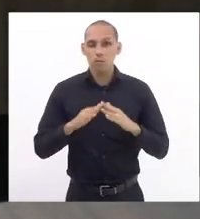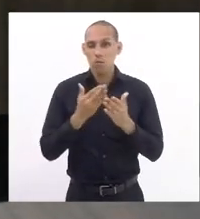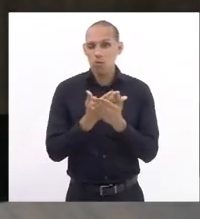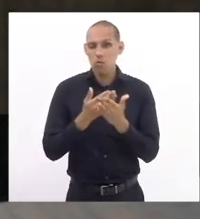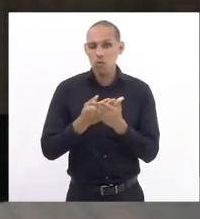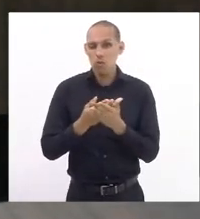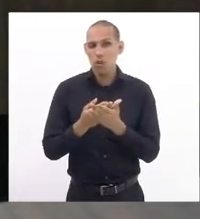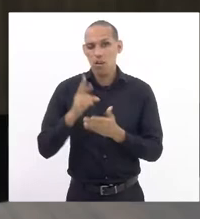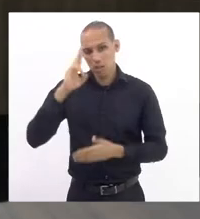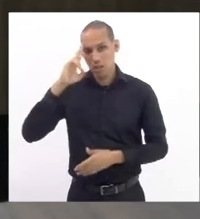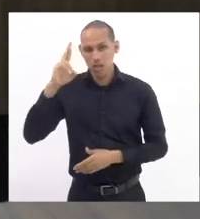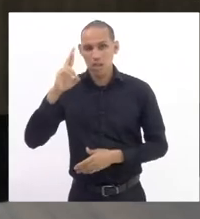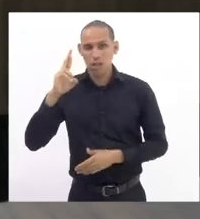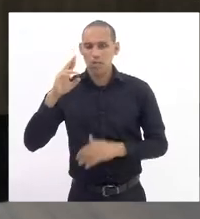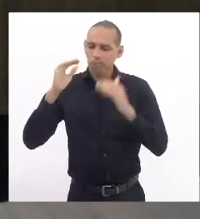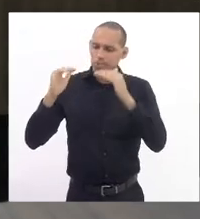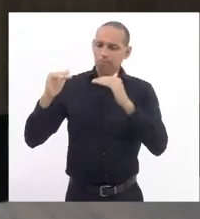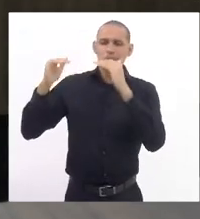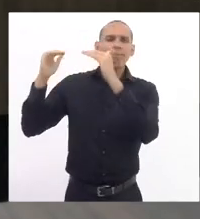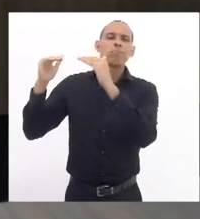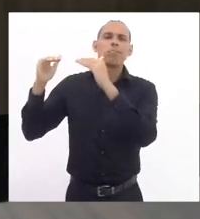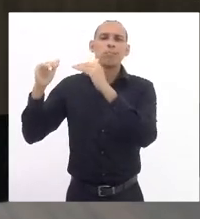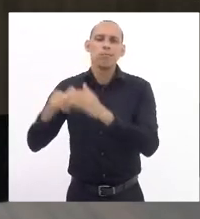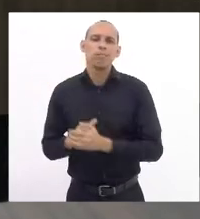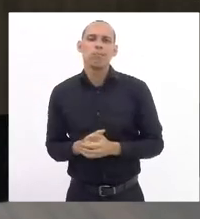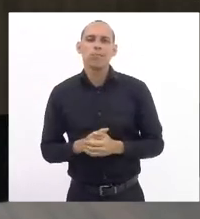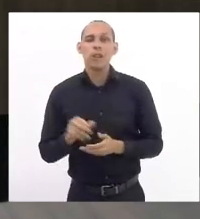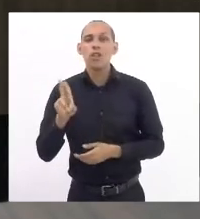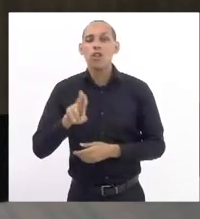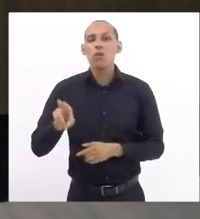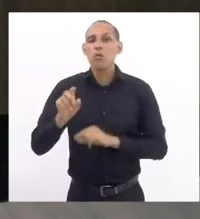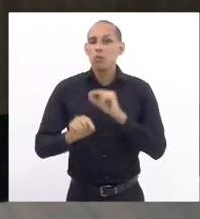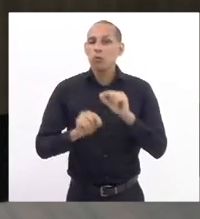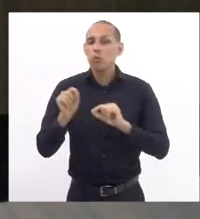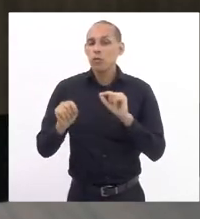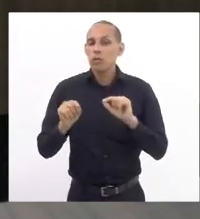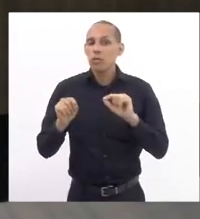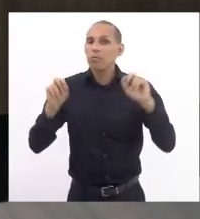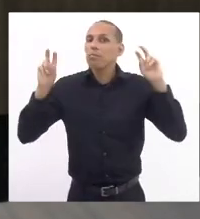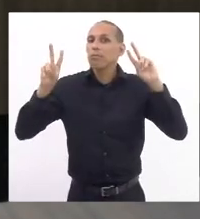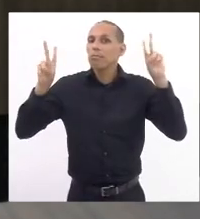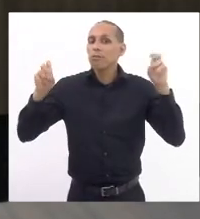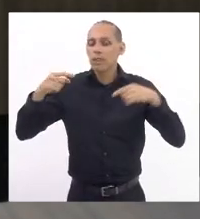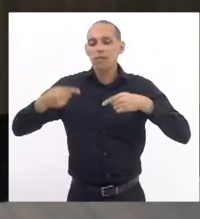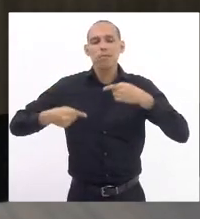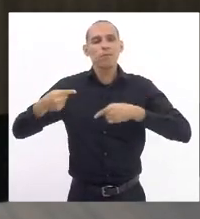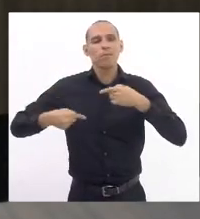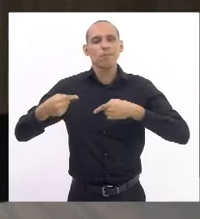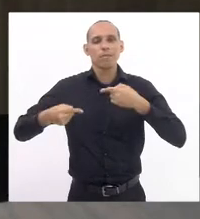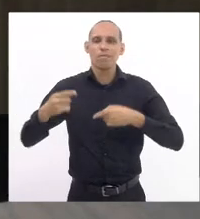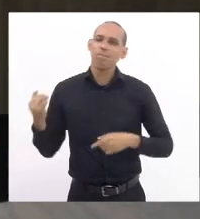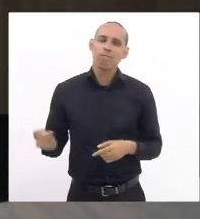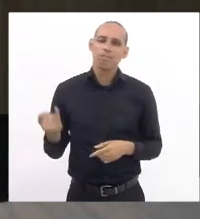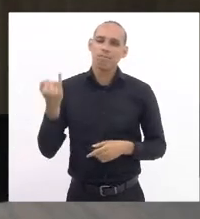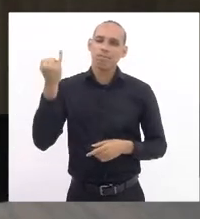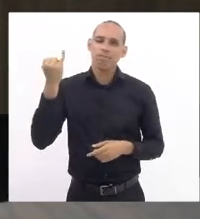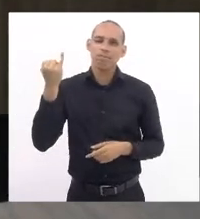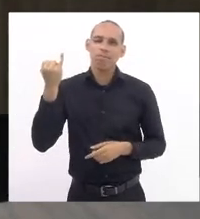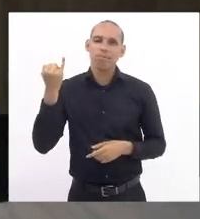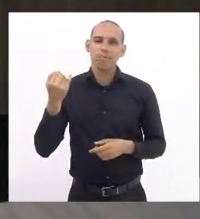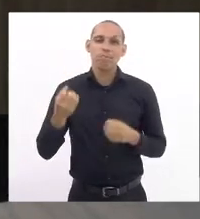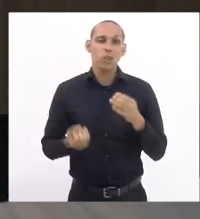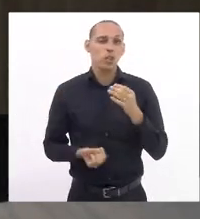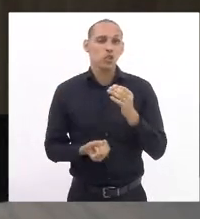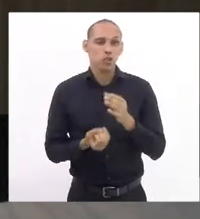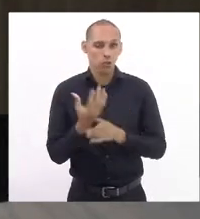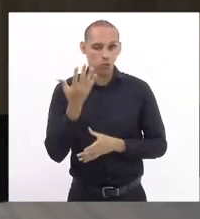que é sempre soberano e que utiliza como argumento o diálogo que é fundamental na